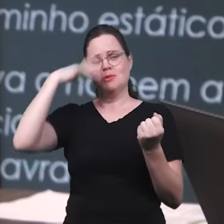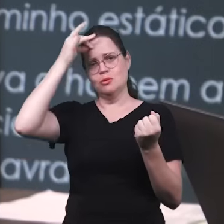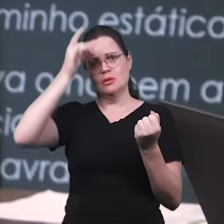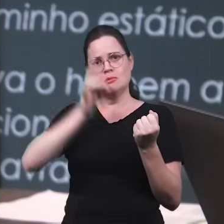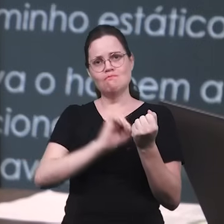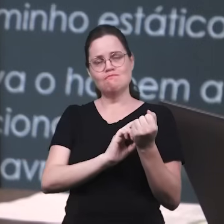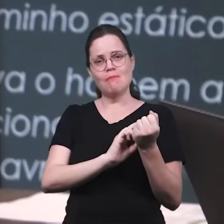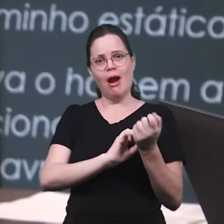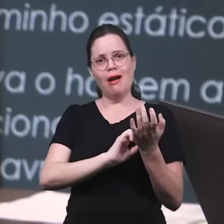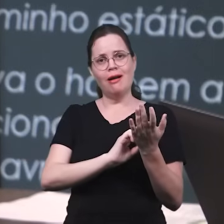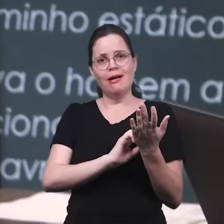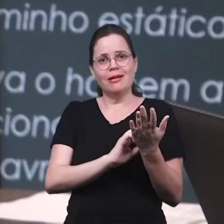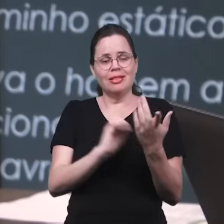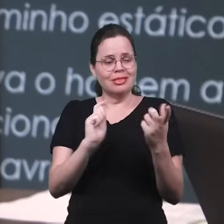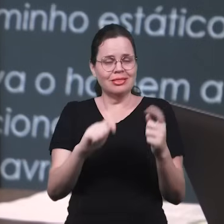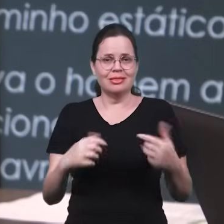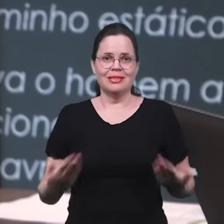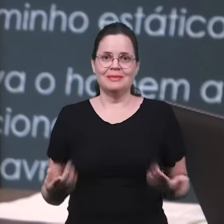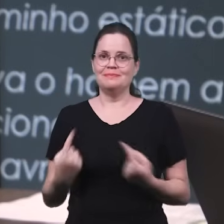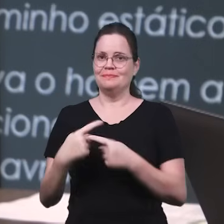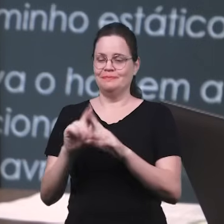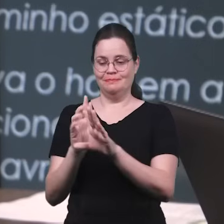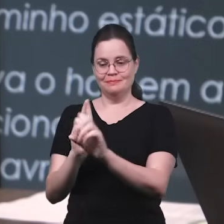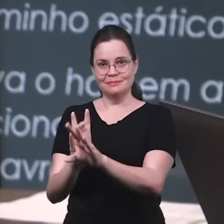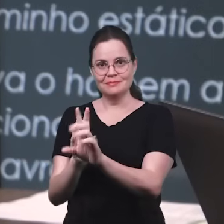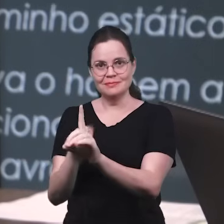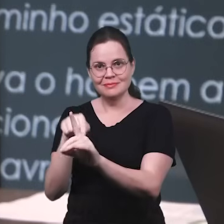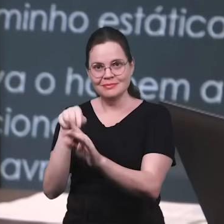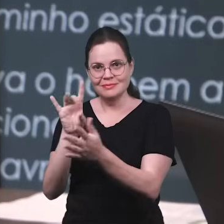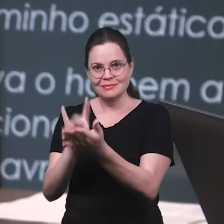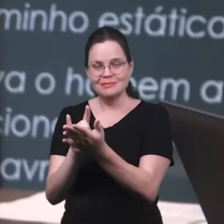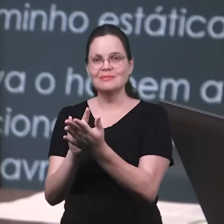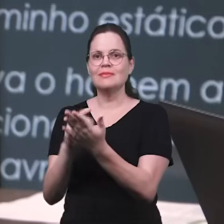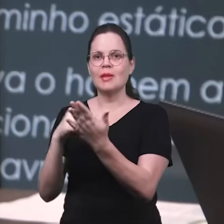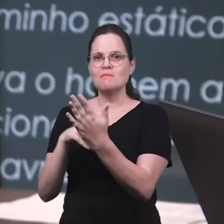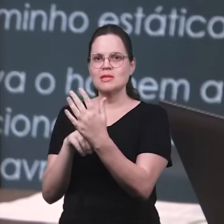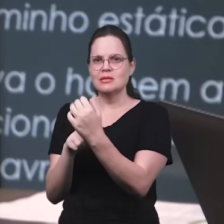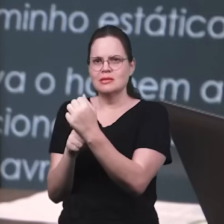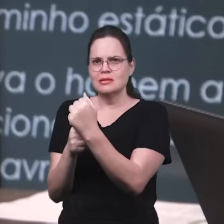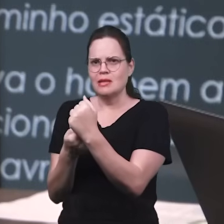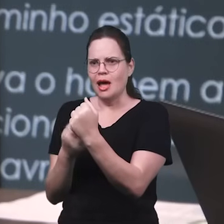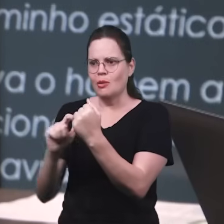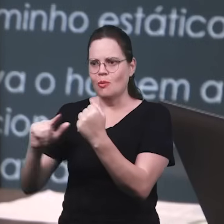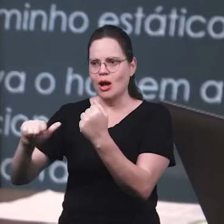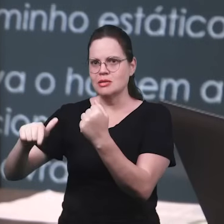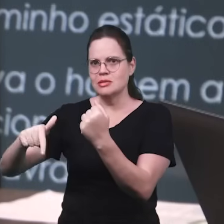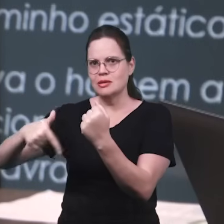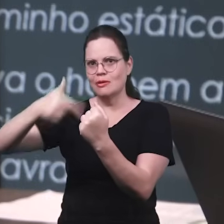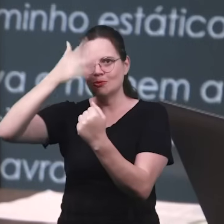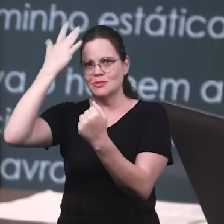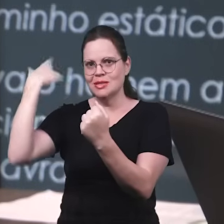Então, mas o Evangelho leva o homem ao conhecimento do mistério